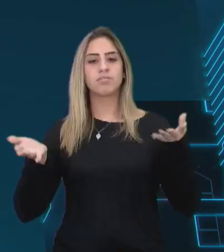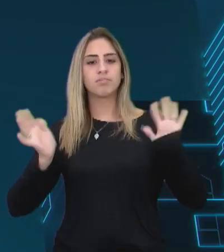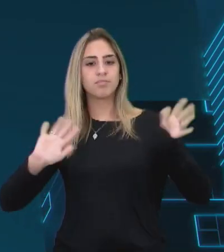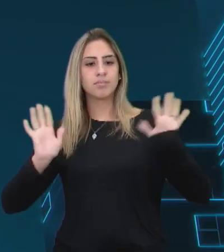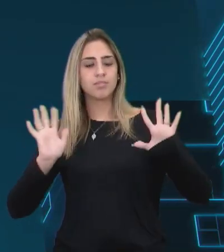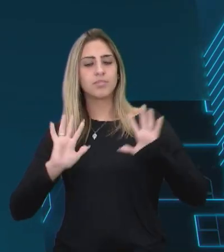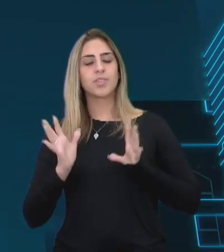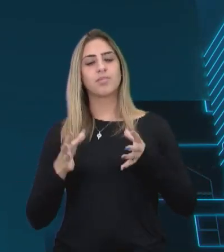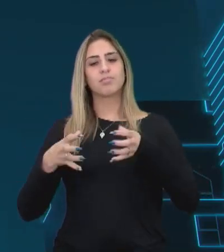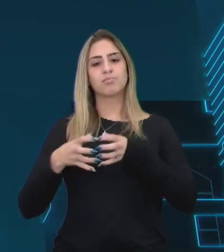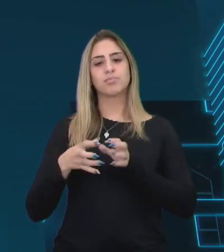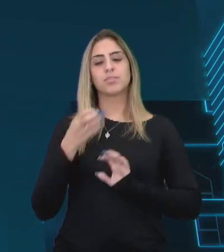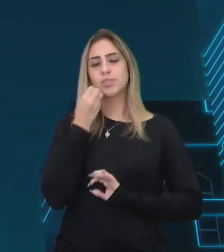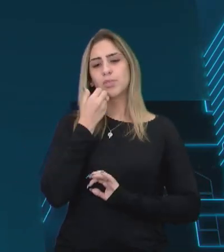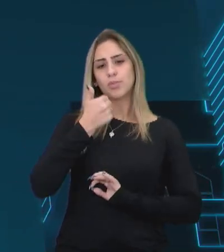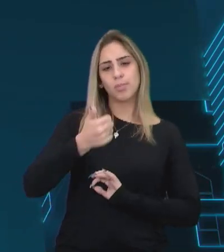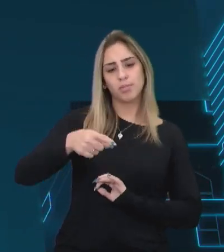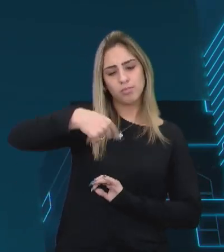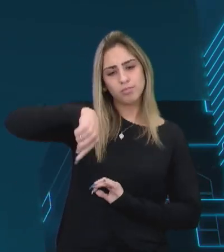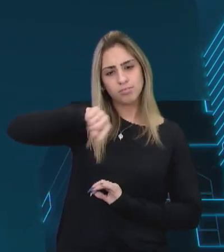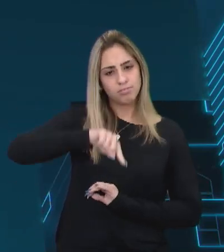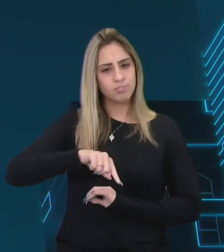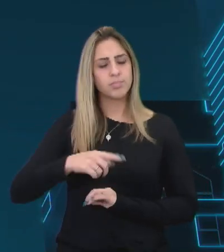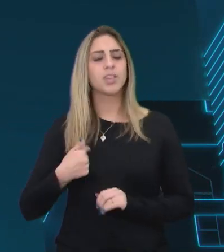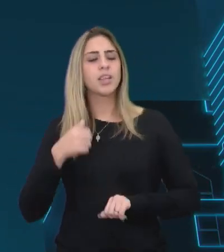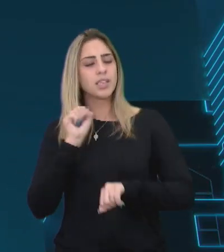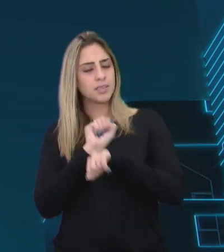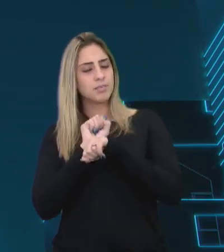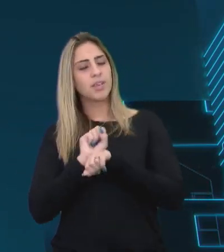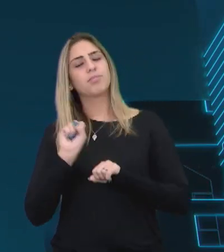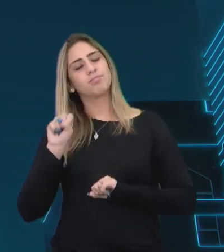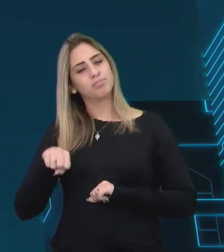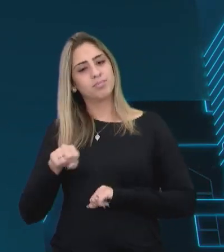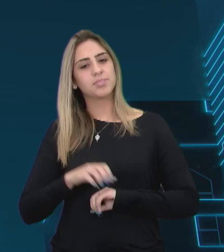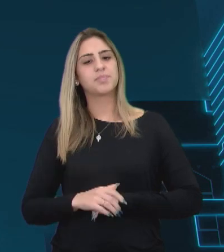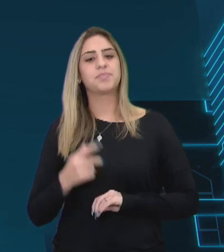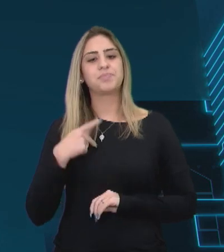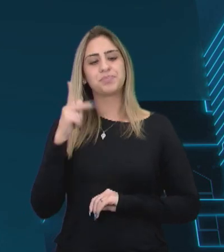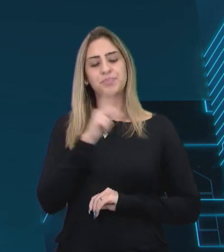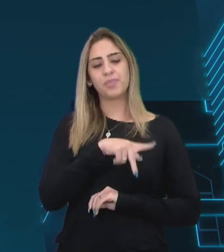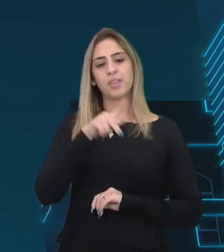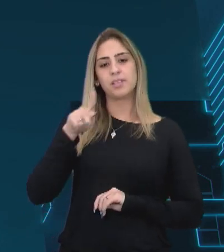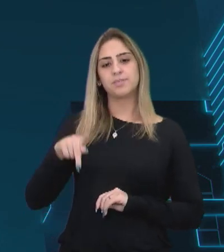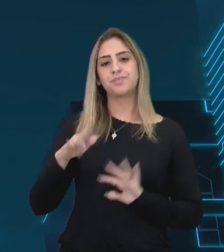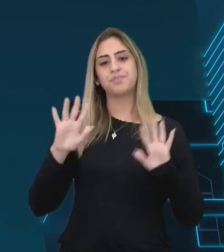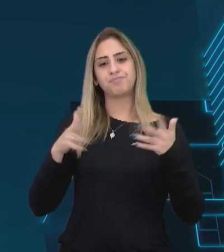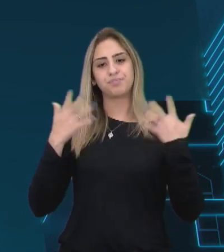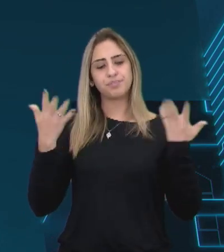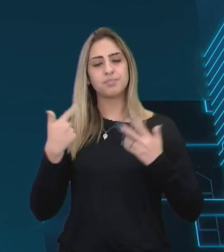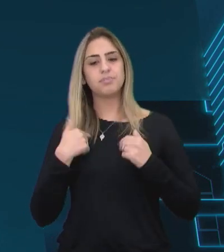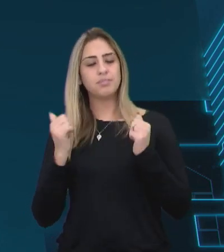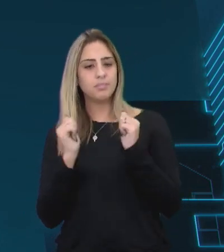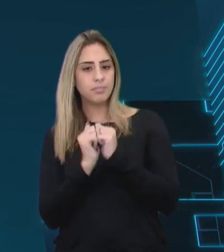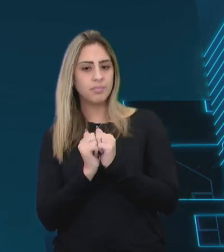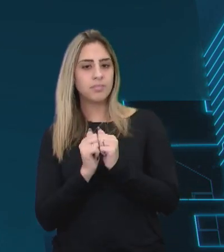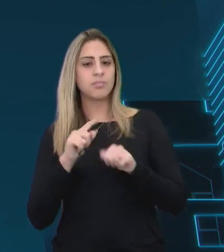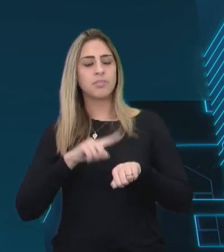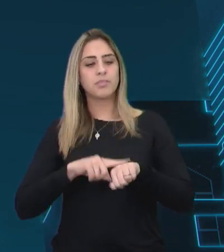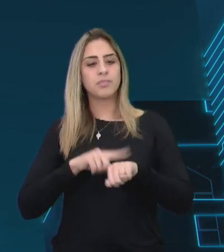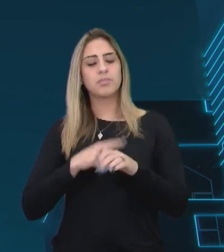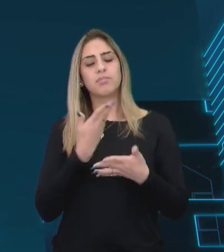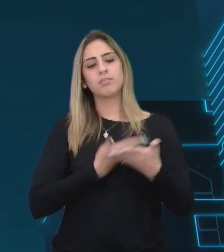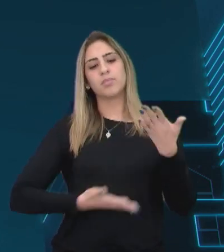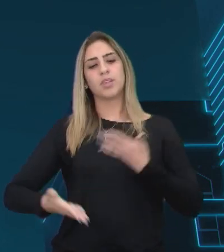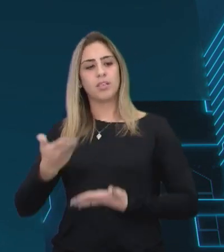Olá, turma, tudo bem com vocês? Espero que sim. Eu sou o professor Jocélio e estou aqui em mais um momento de